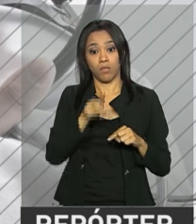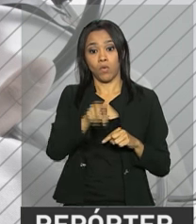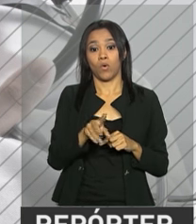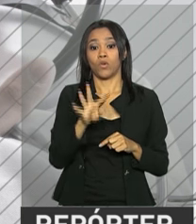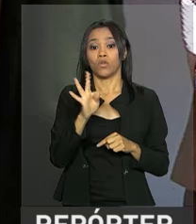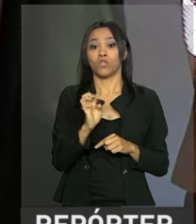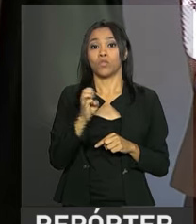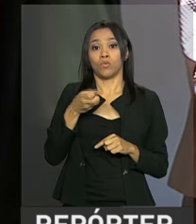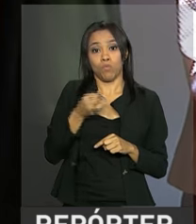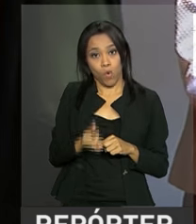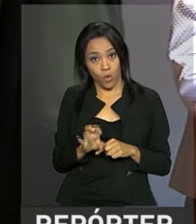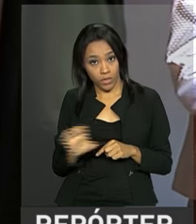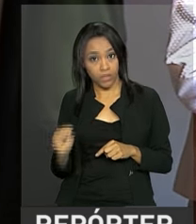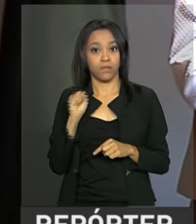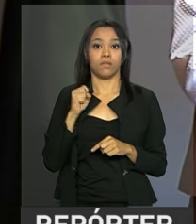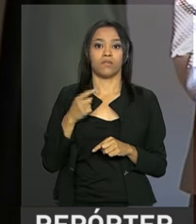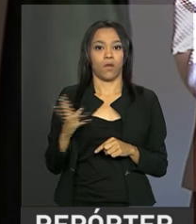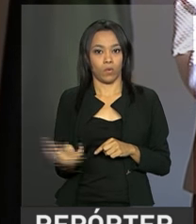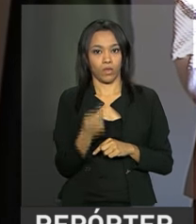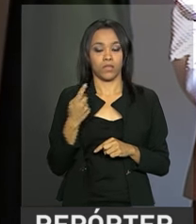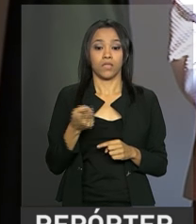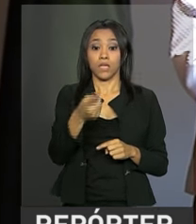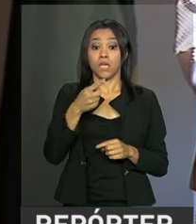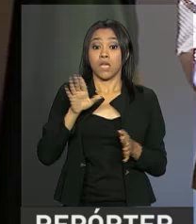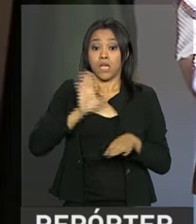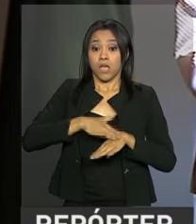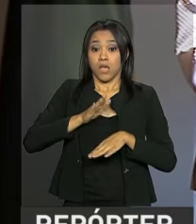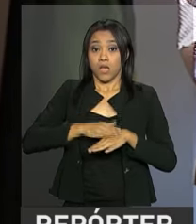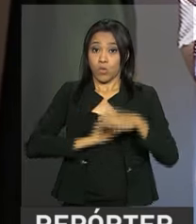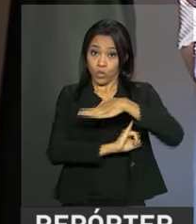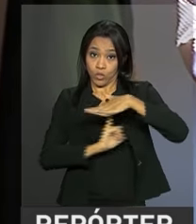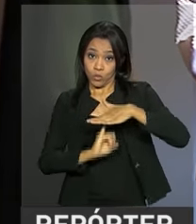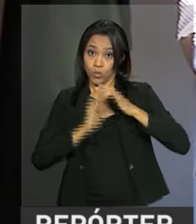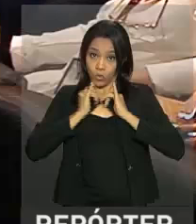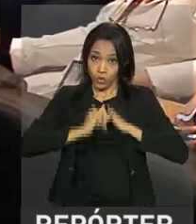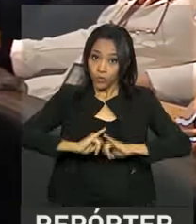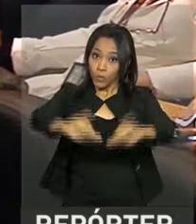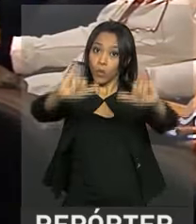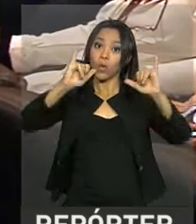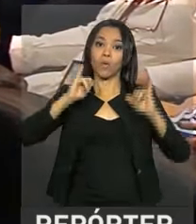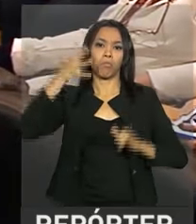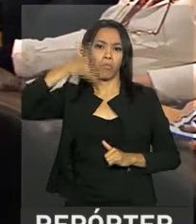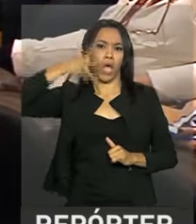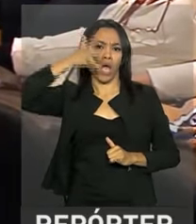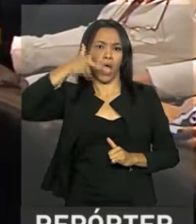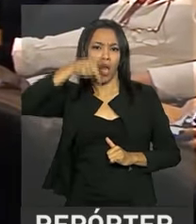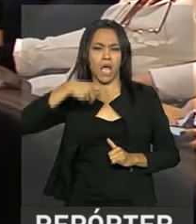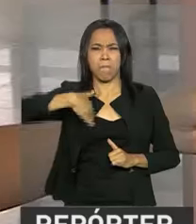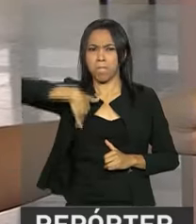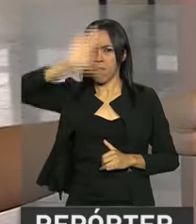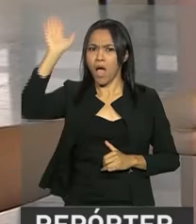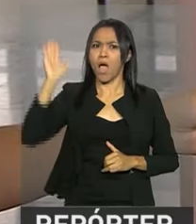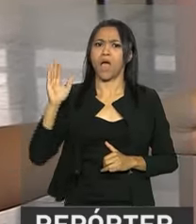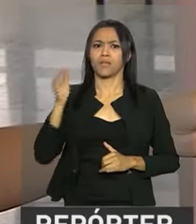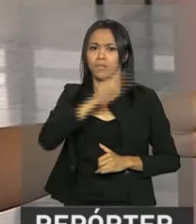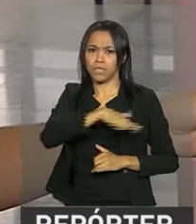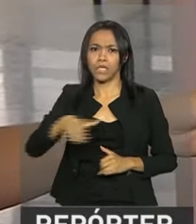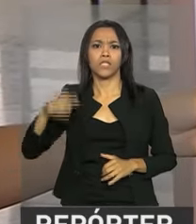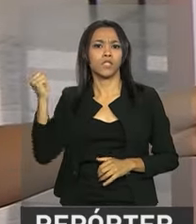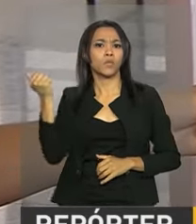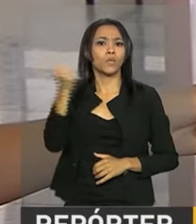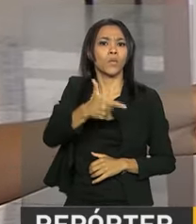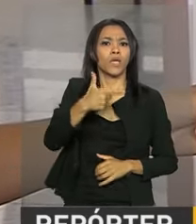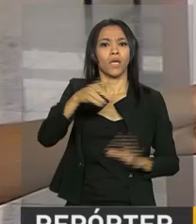nervoso central. Segundo o INCA, o percentual de cura do câncer em criança é maior do que em adulto. São vários desafios. O